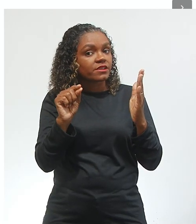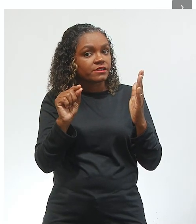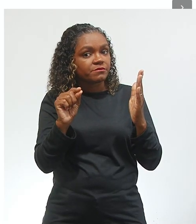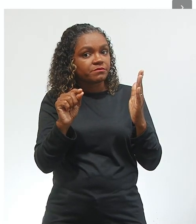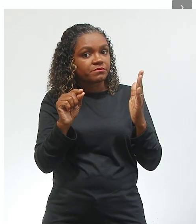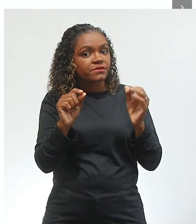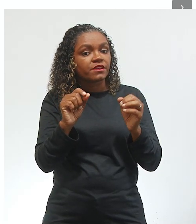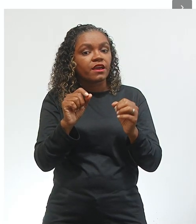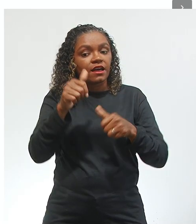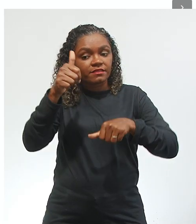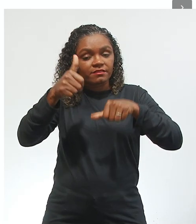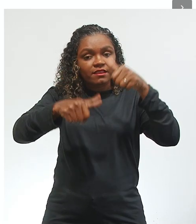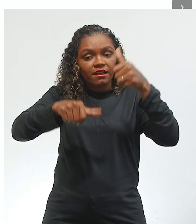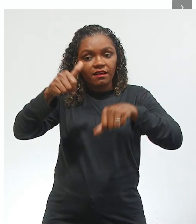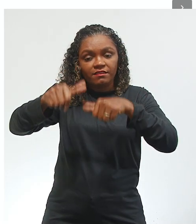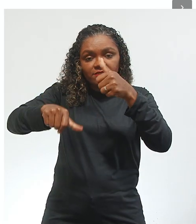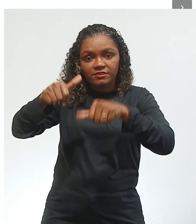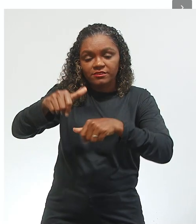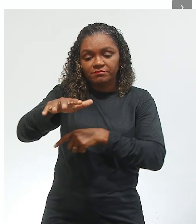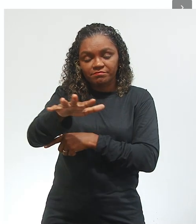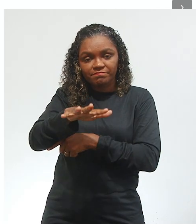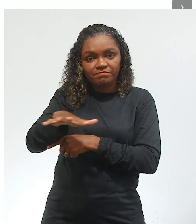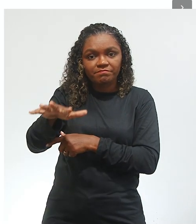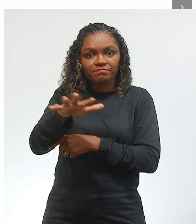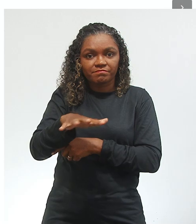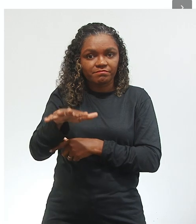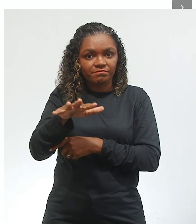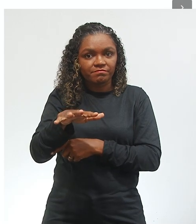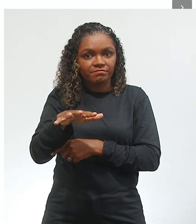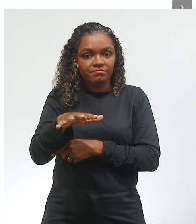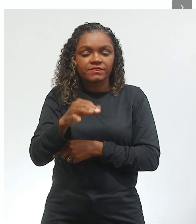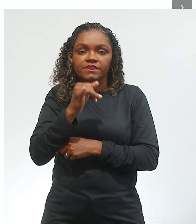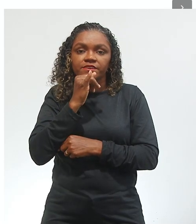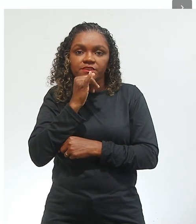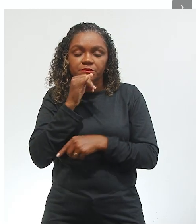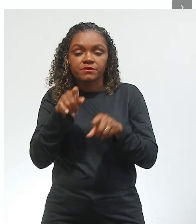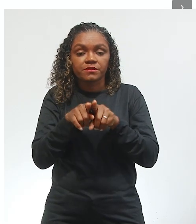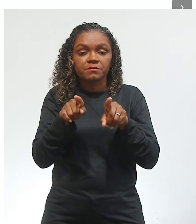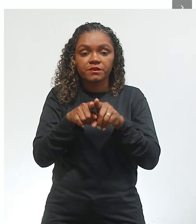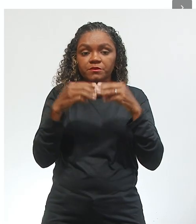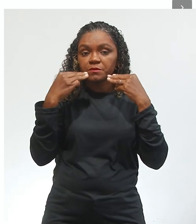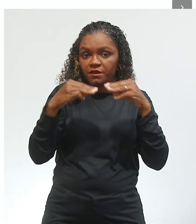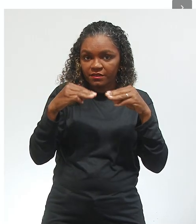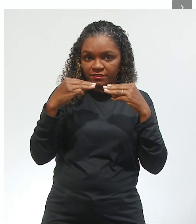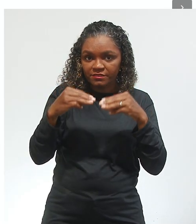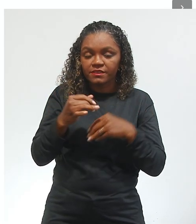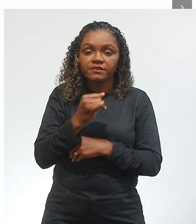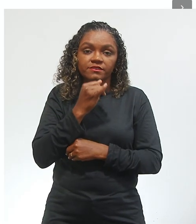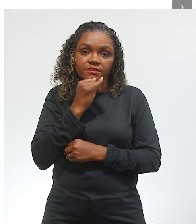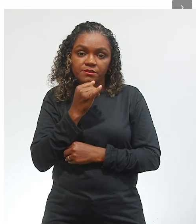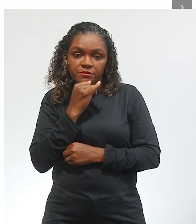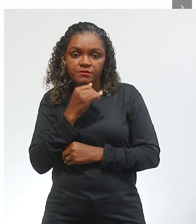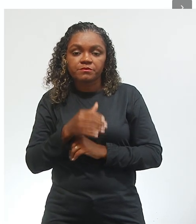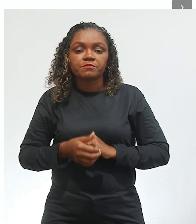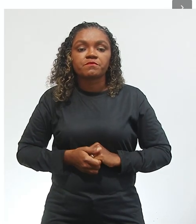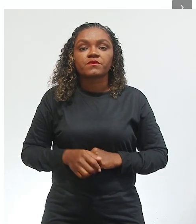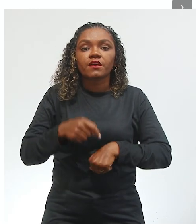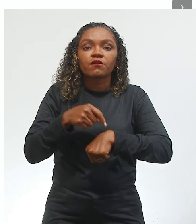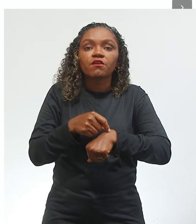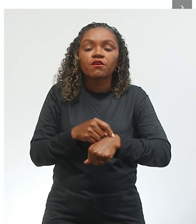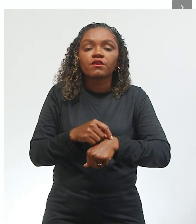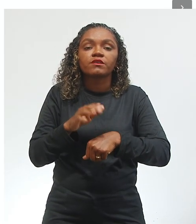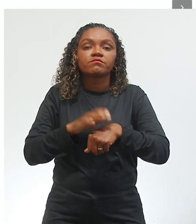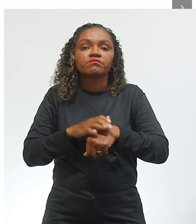um plano de marketing é fazer uma análise da situação atual do marketing, né, e do ambiente, tá? Para saber o que é que